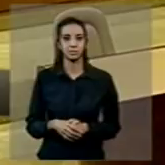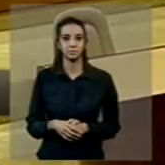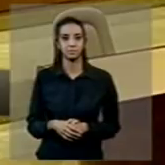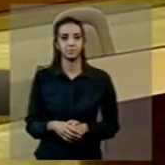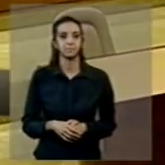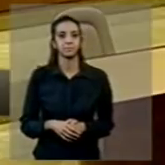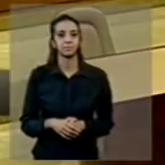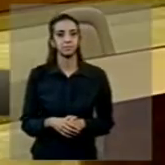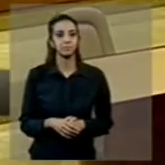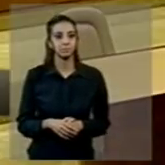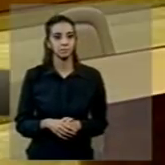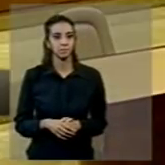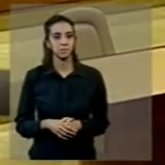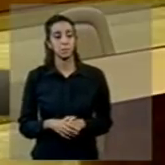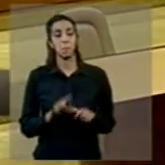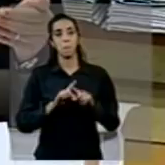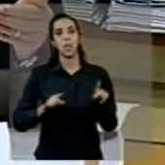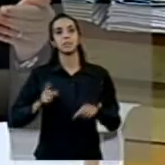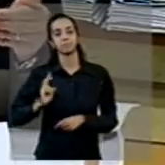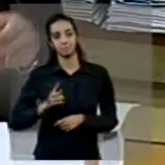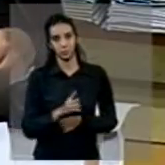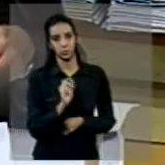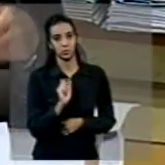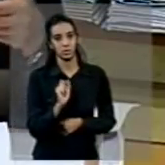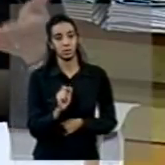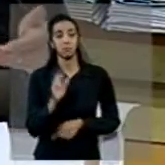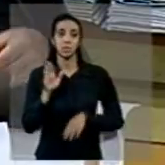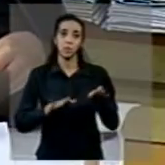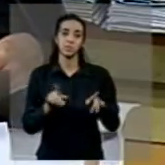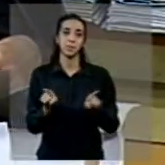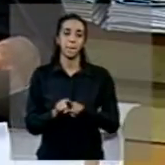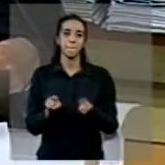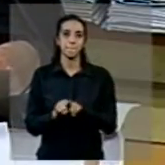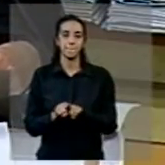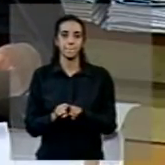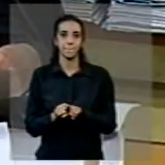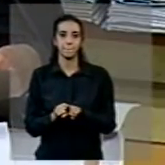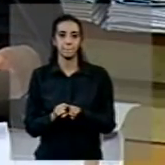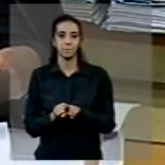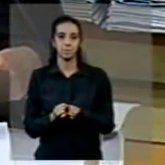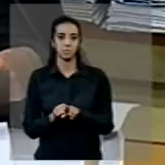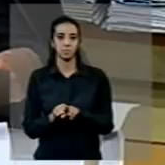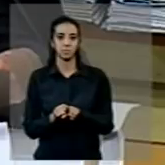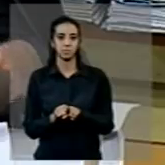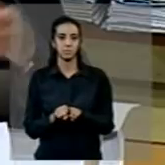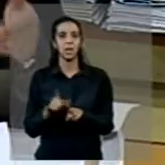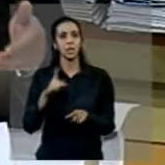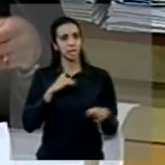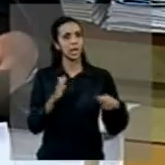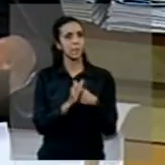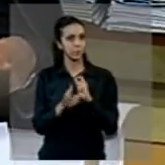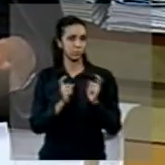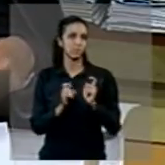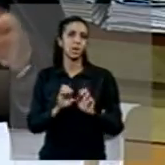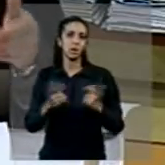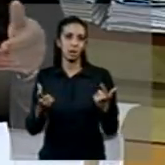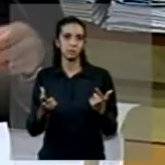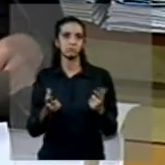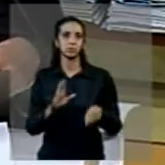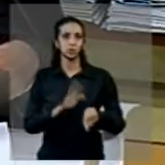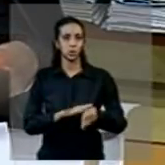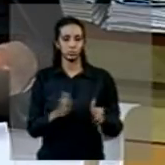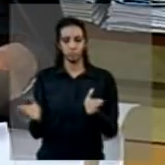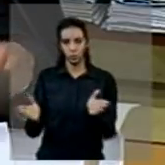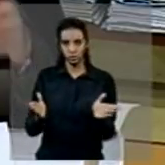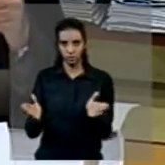que mutatis mutandis, mas seguindo essa lógica, talvez também fosse o caso de reconhecermos a inconstitucionalidade dos limites administrativos, principalmente temporais, que se